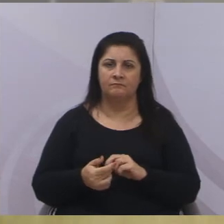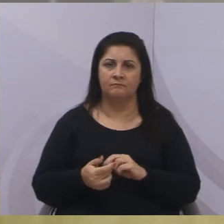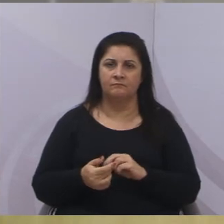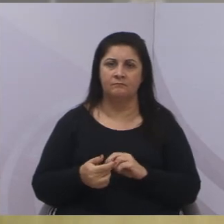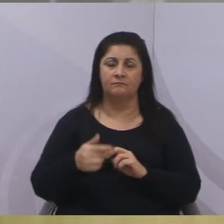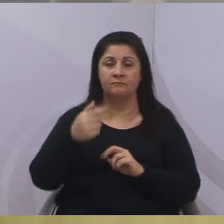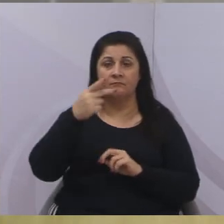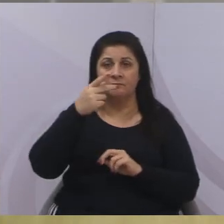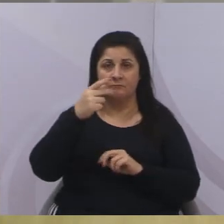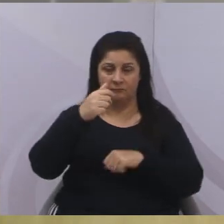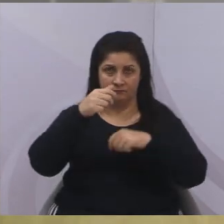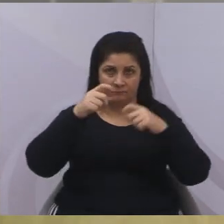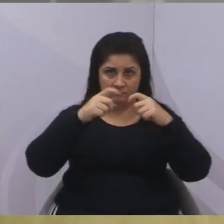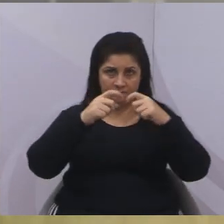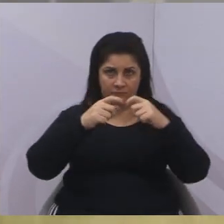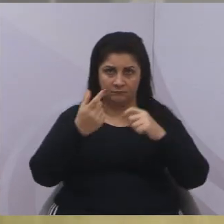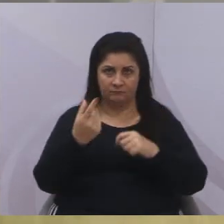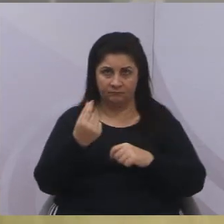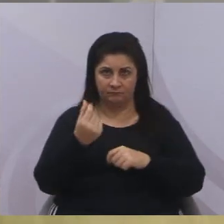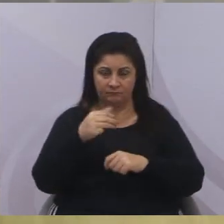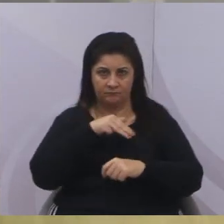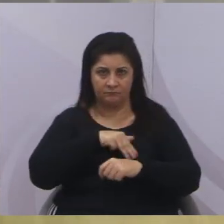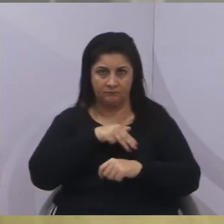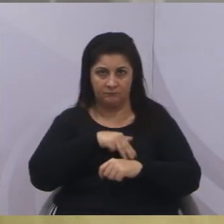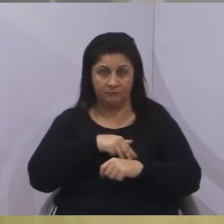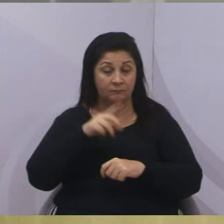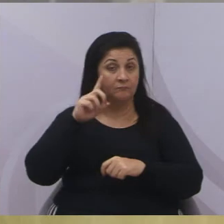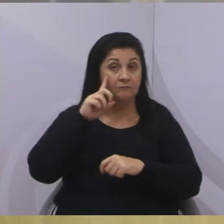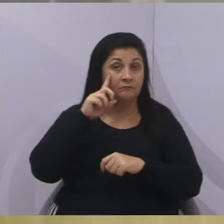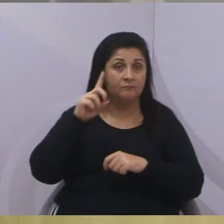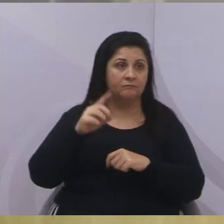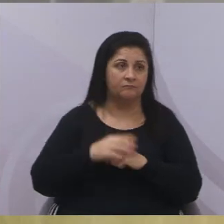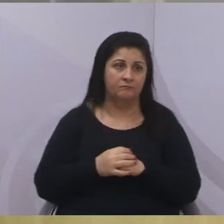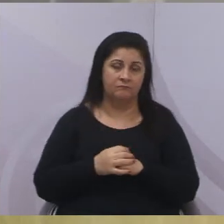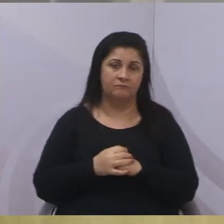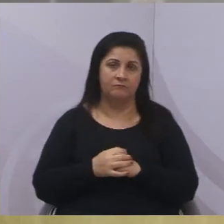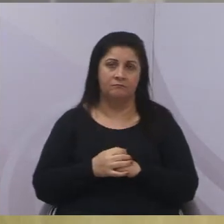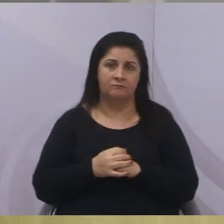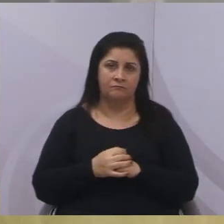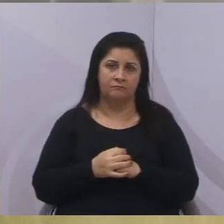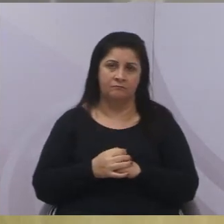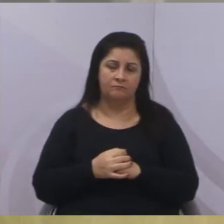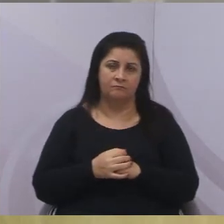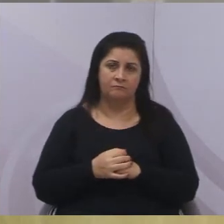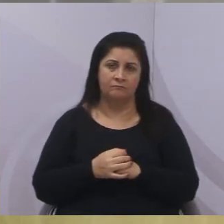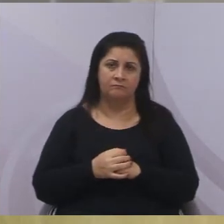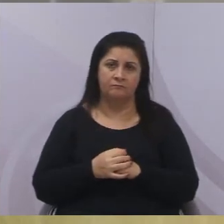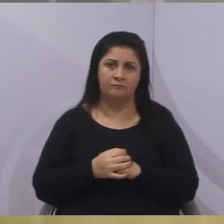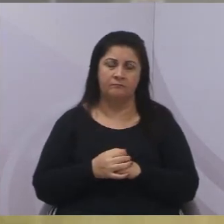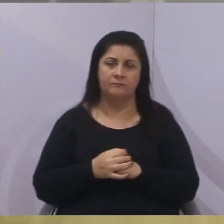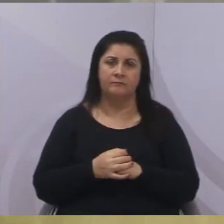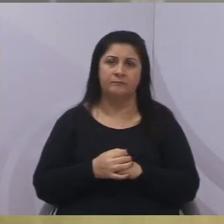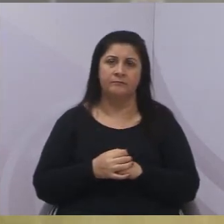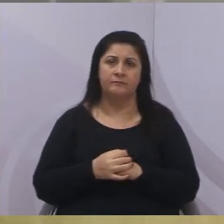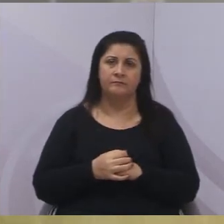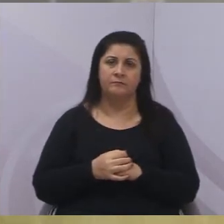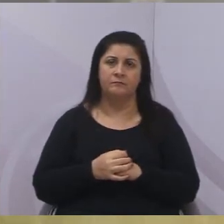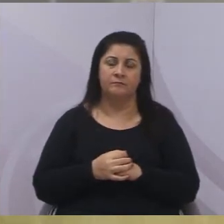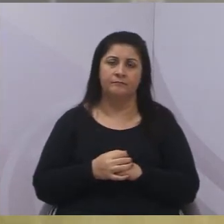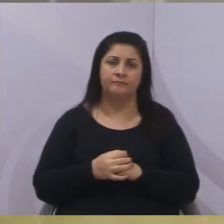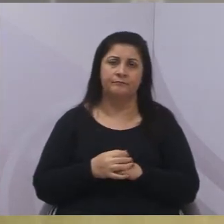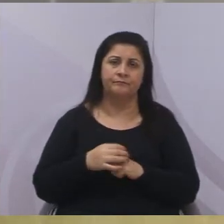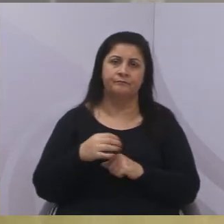dia trabalhado um plantão, que nem deveria ser chamado assim, porque é rede básica, mas